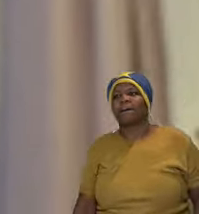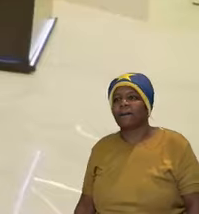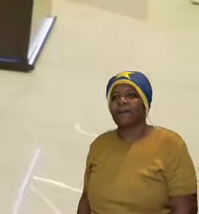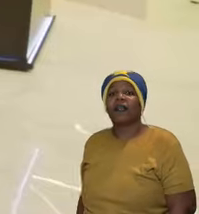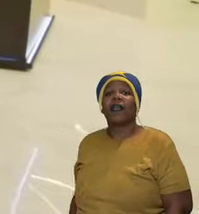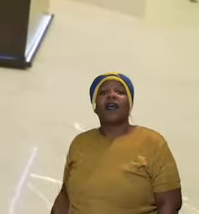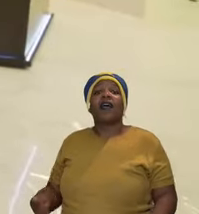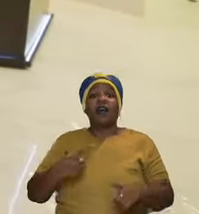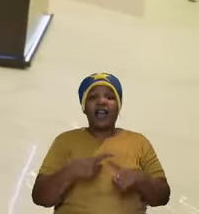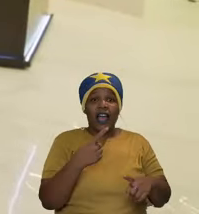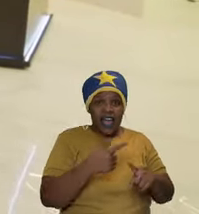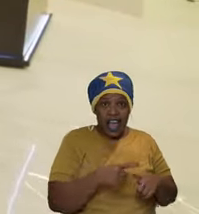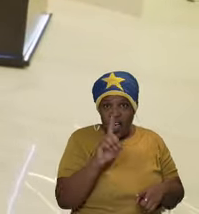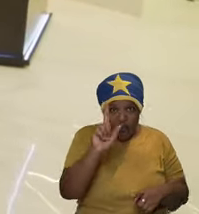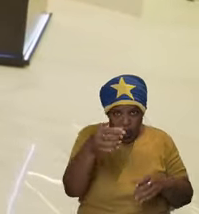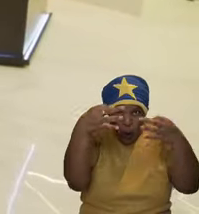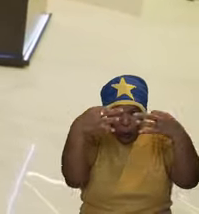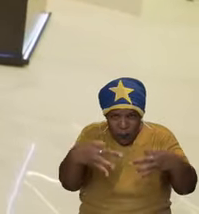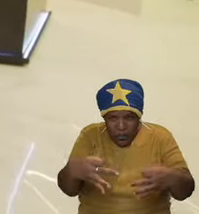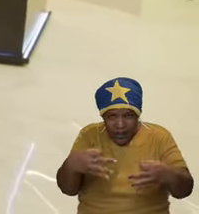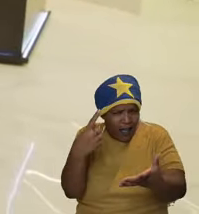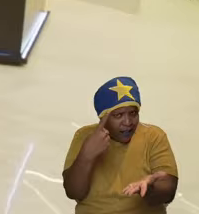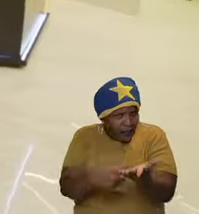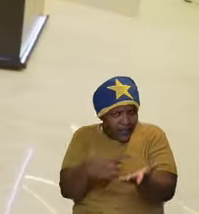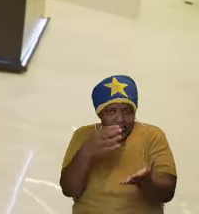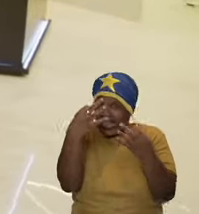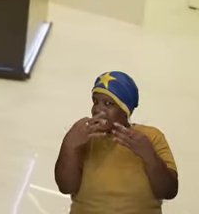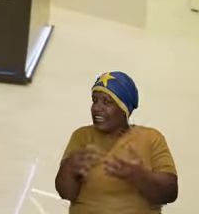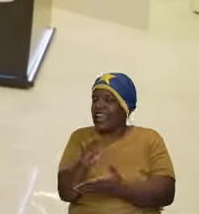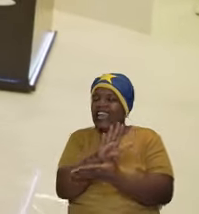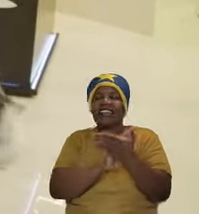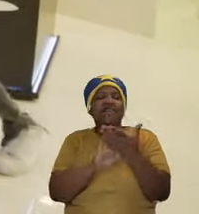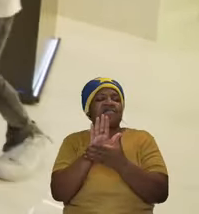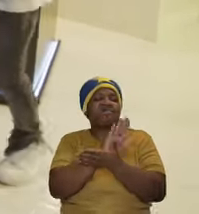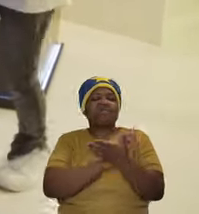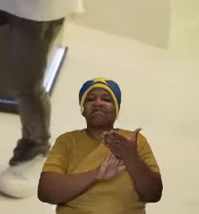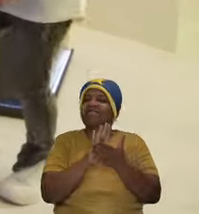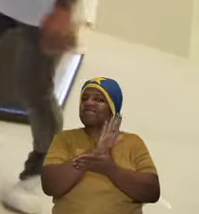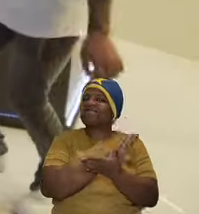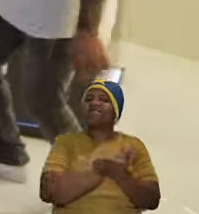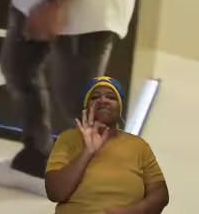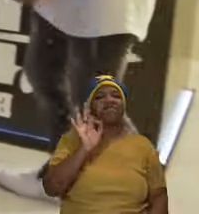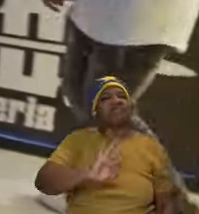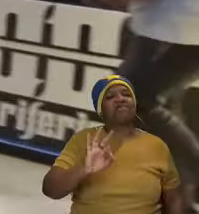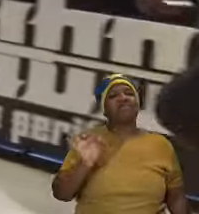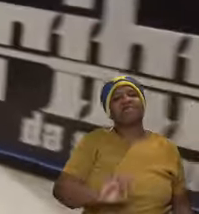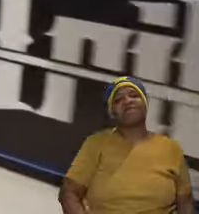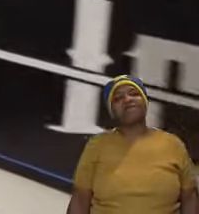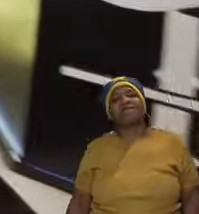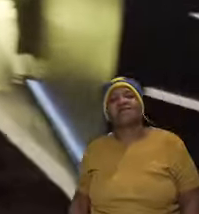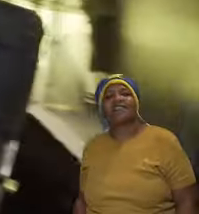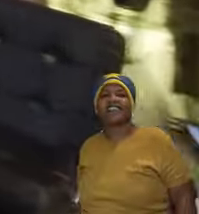yeah. Por quê? Nem foi combinado pra dar certo, oh, oh.